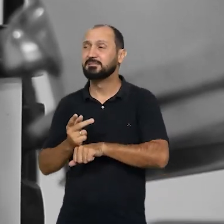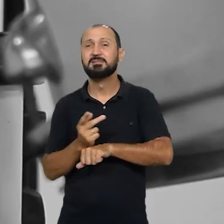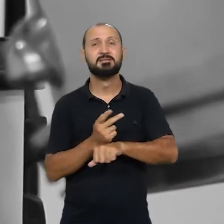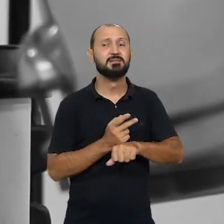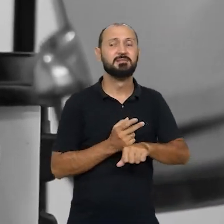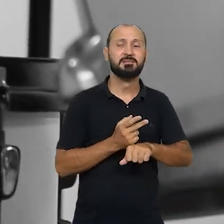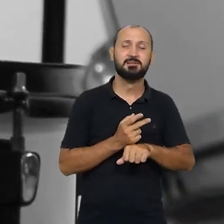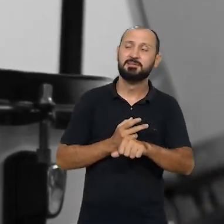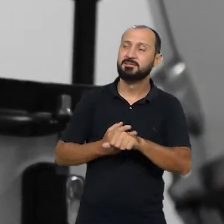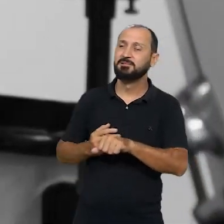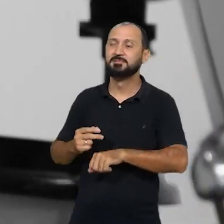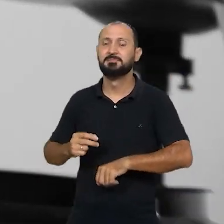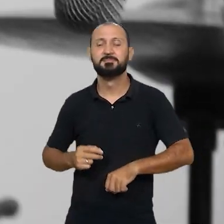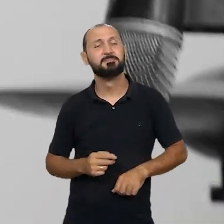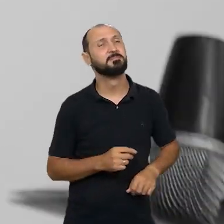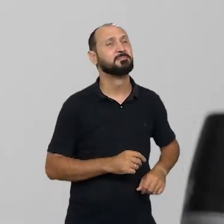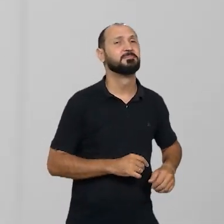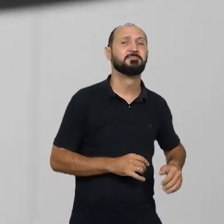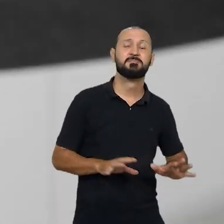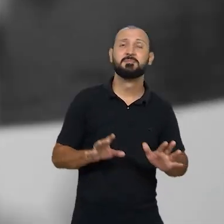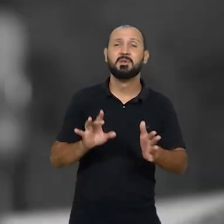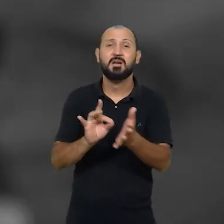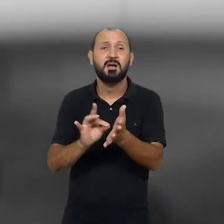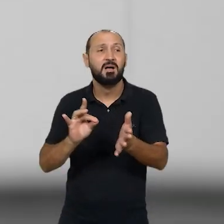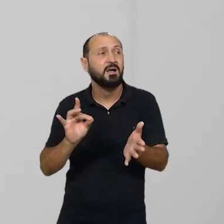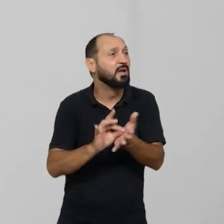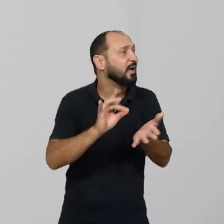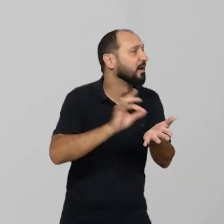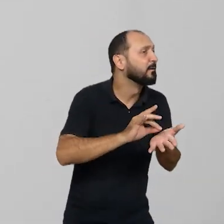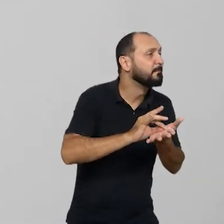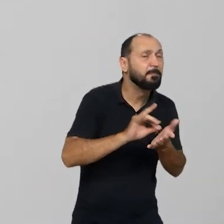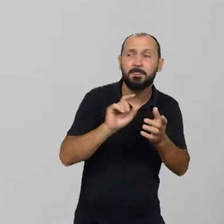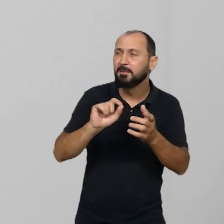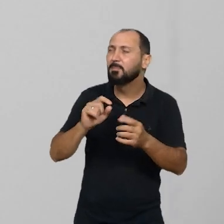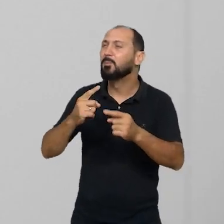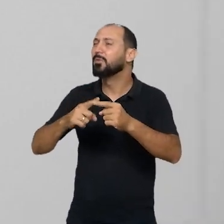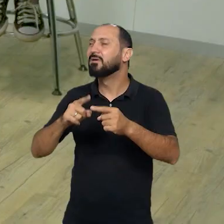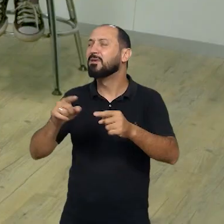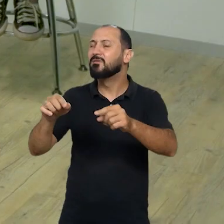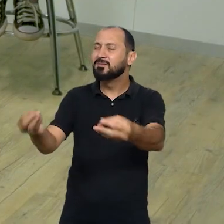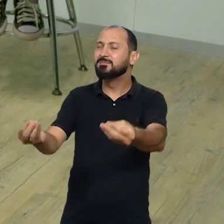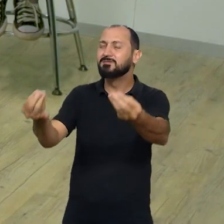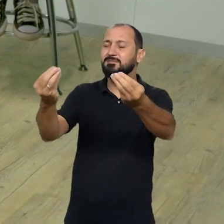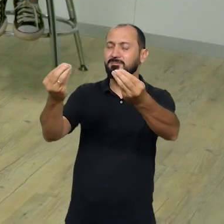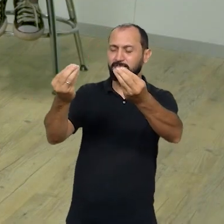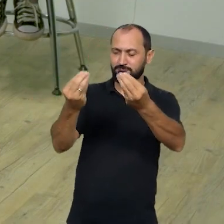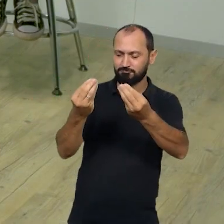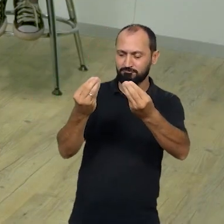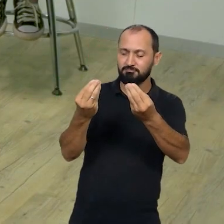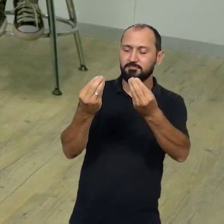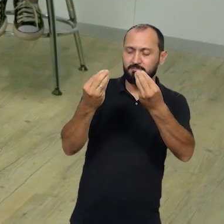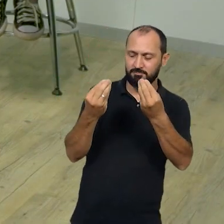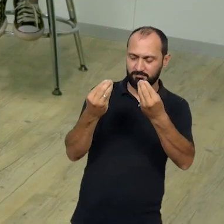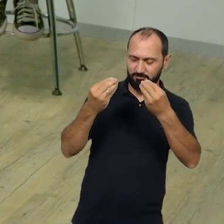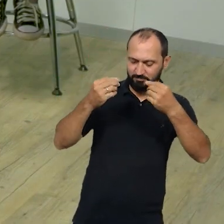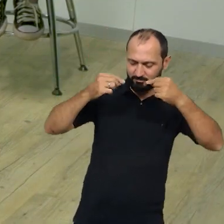R pra não chorar. Mas tô lutando pra ficar. Vou parando nas